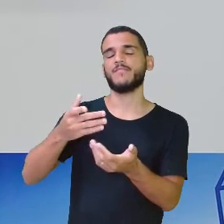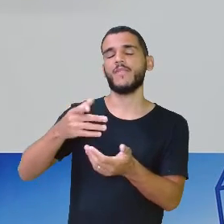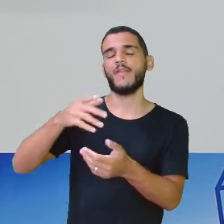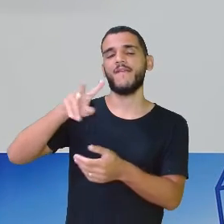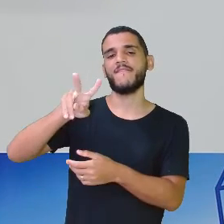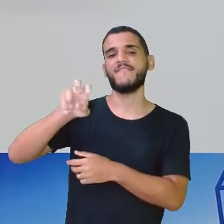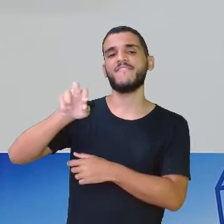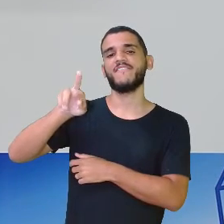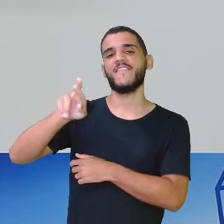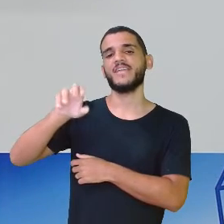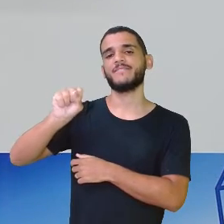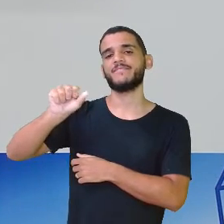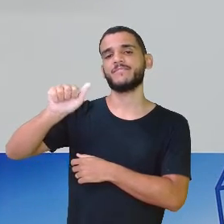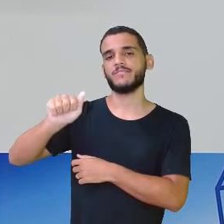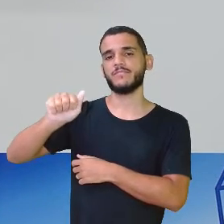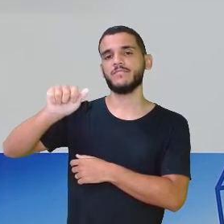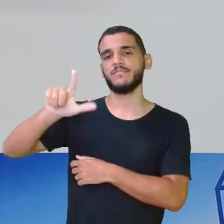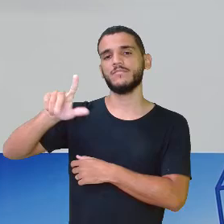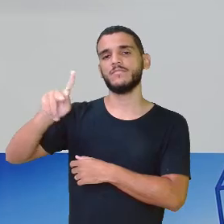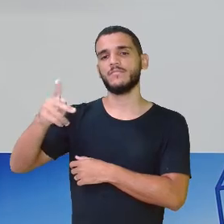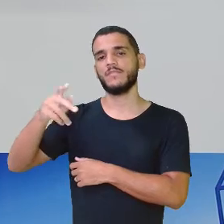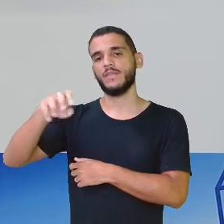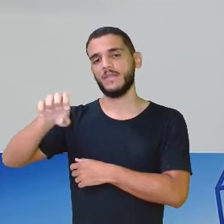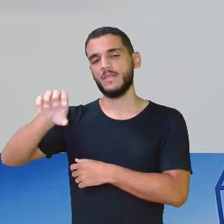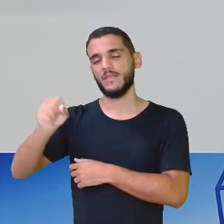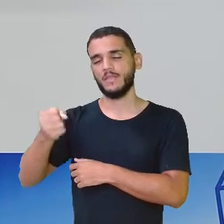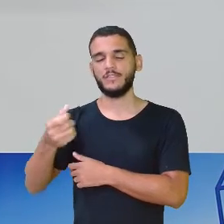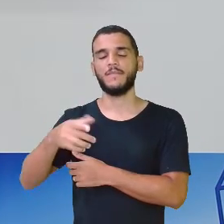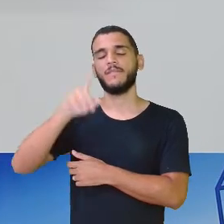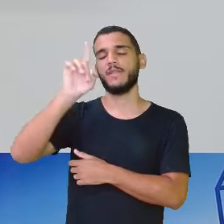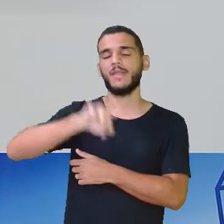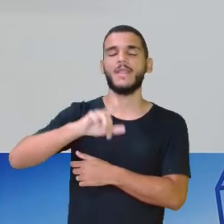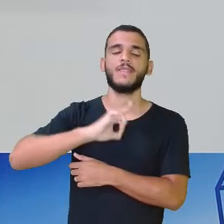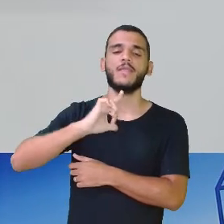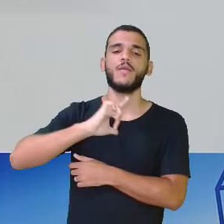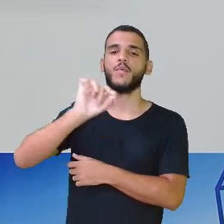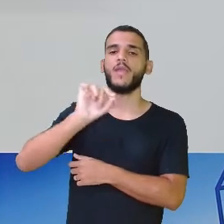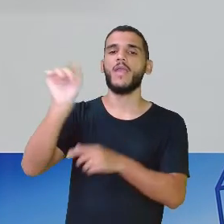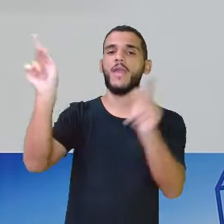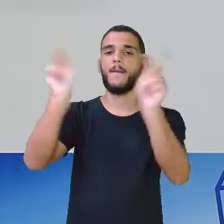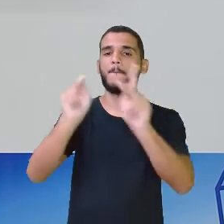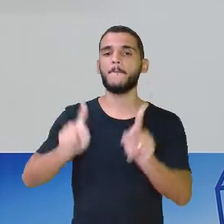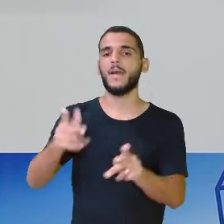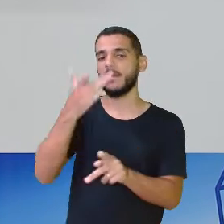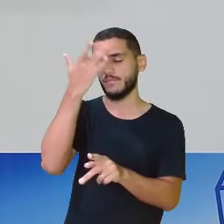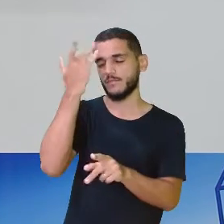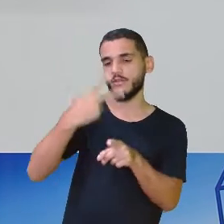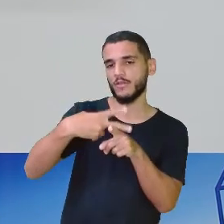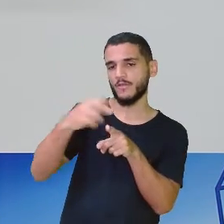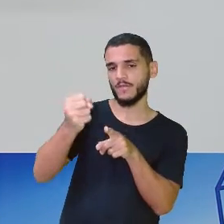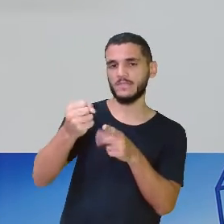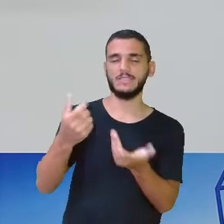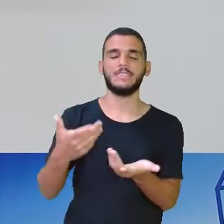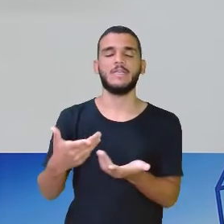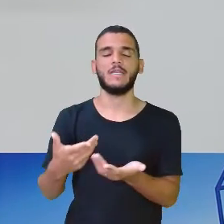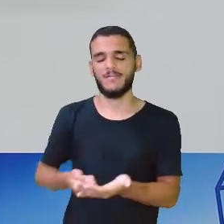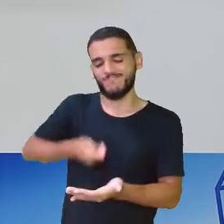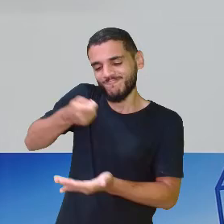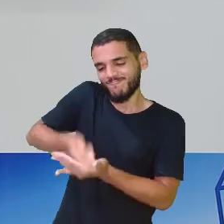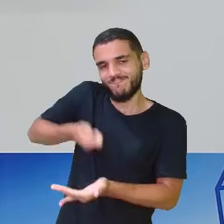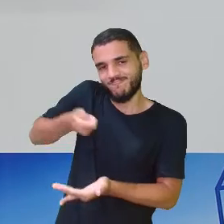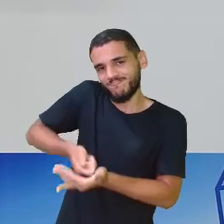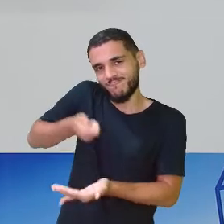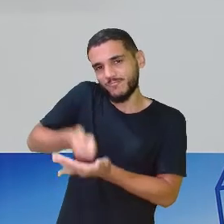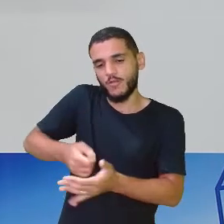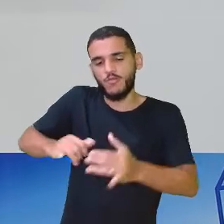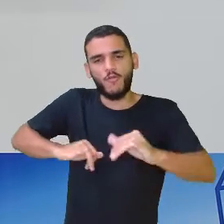gente tem ali a chamada Paz dos Vencedores, né, a imposição ali de duras penas, né, à Alemanha,